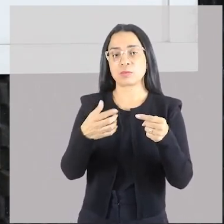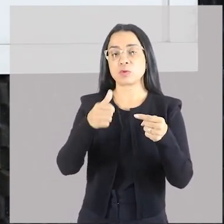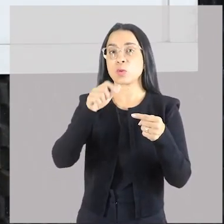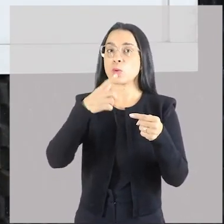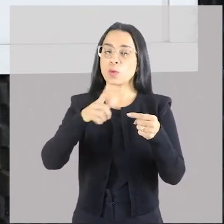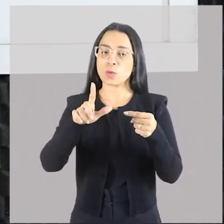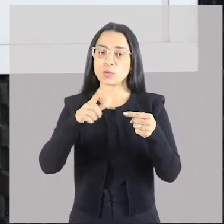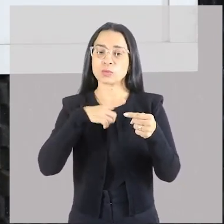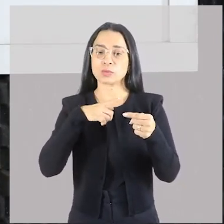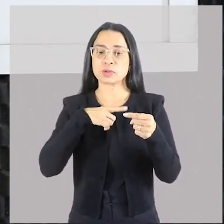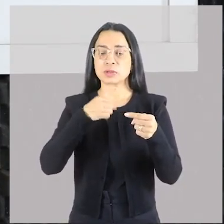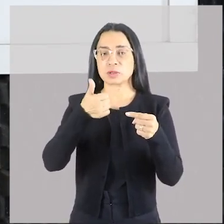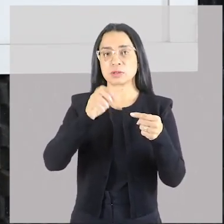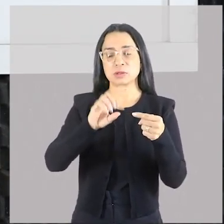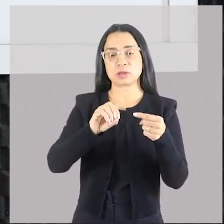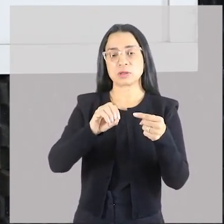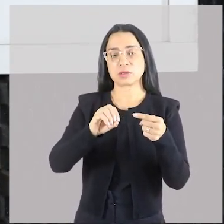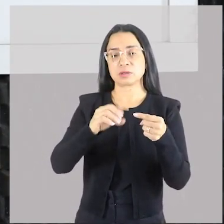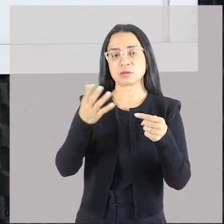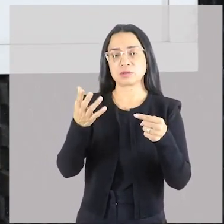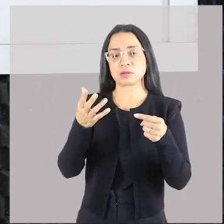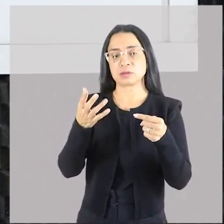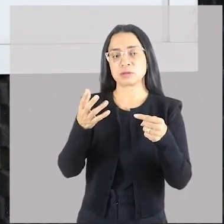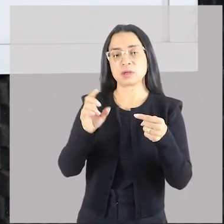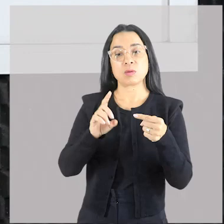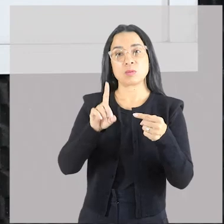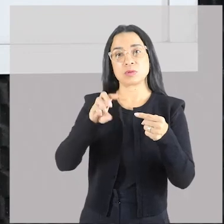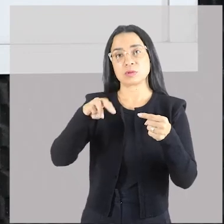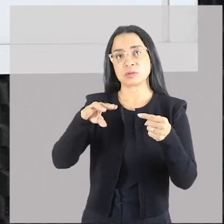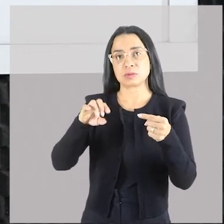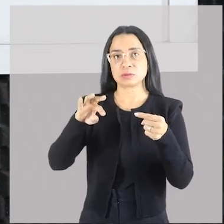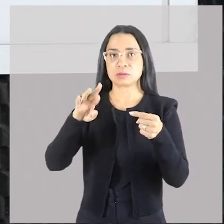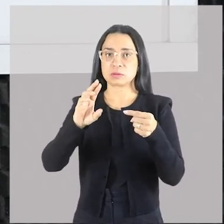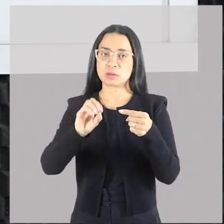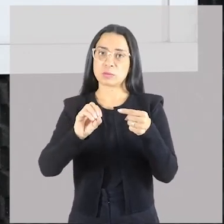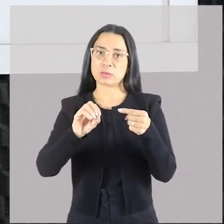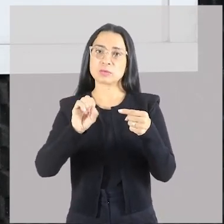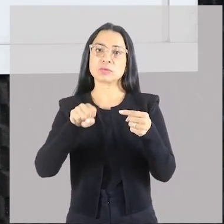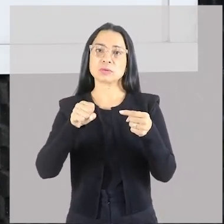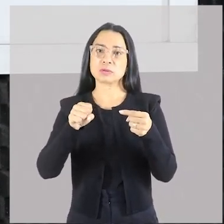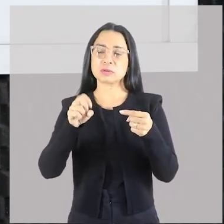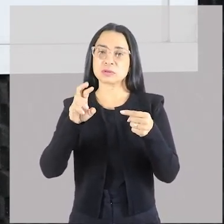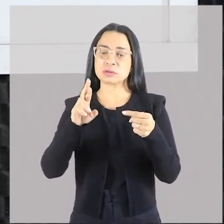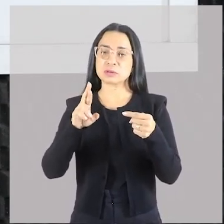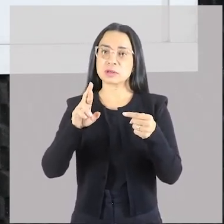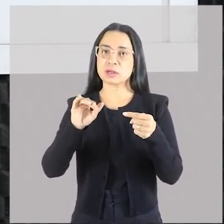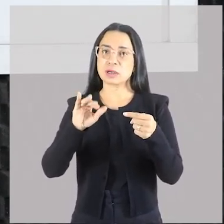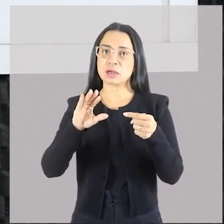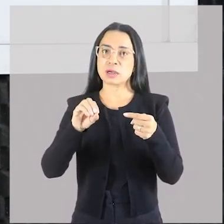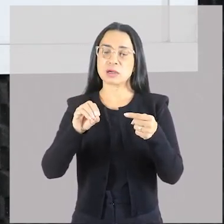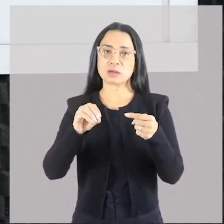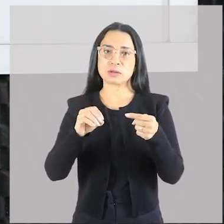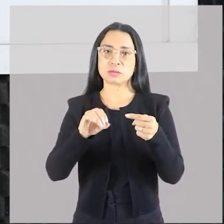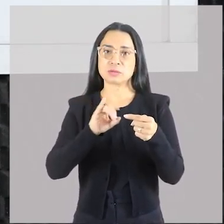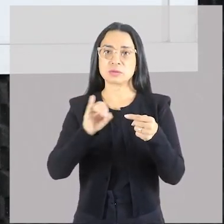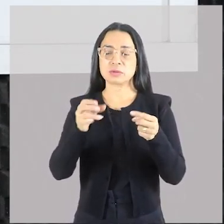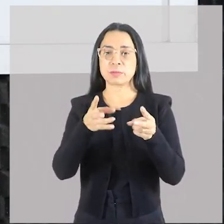10 de diâmetro. Eu não uso diâmetro, eu uso raio. Só que se você perceber bem, isso aqui não